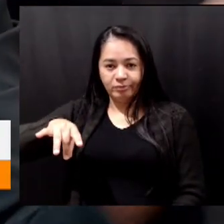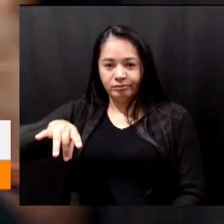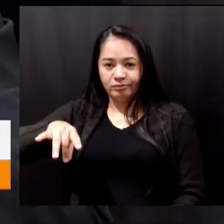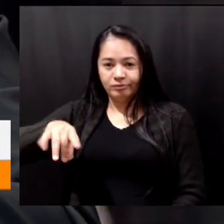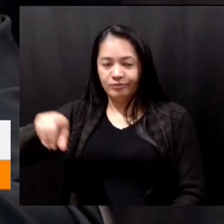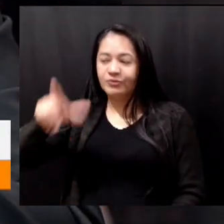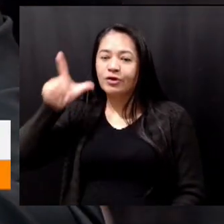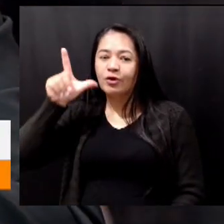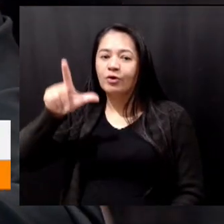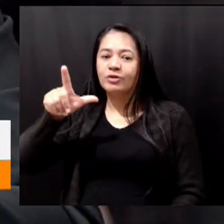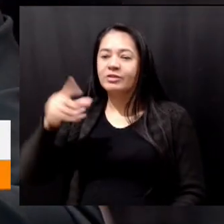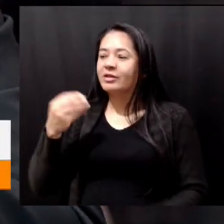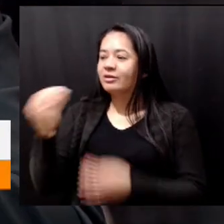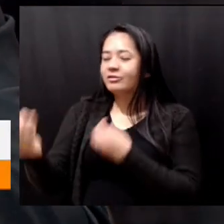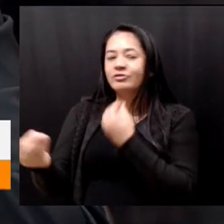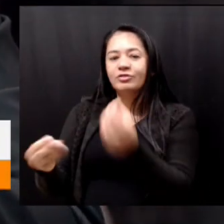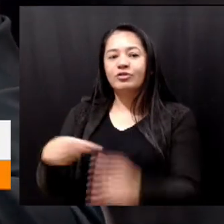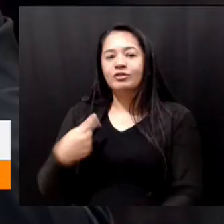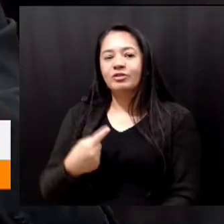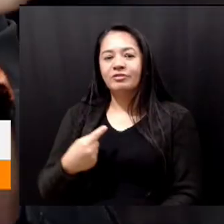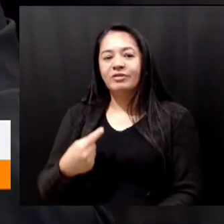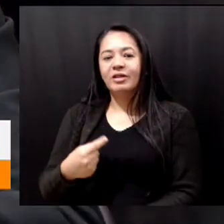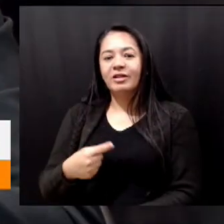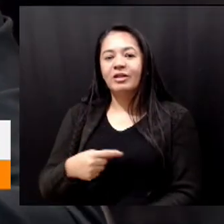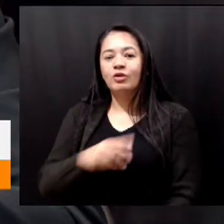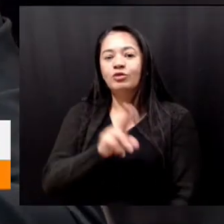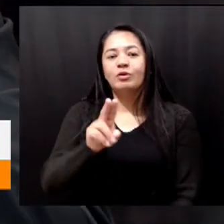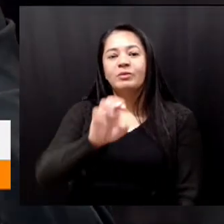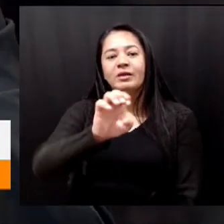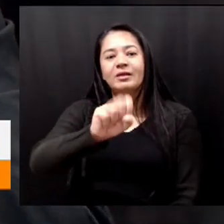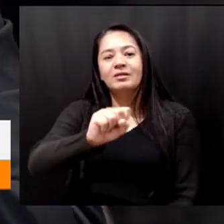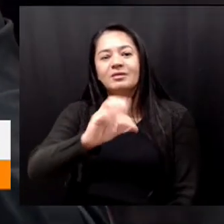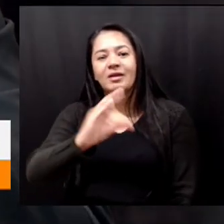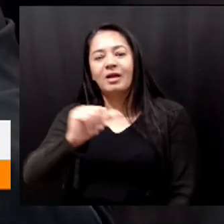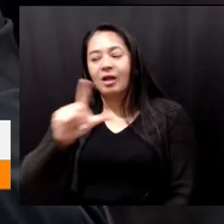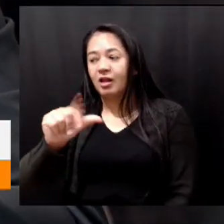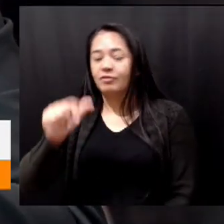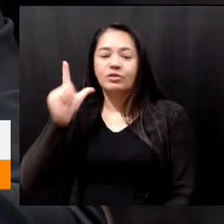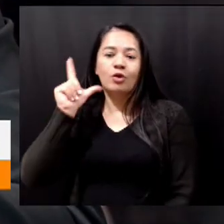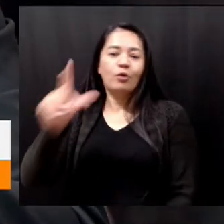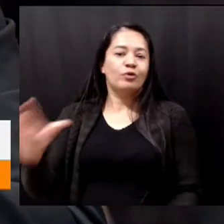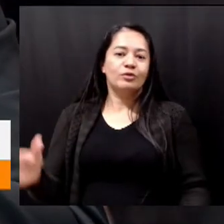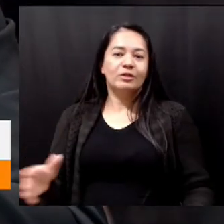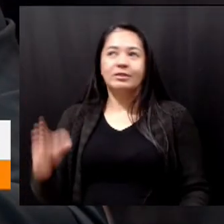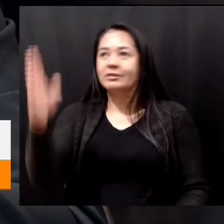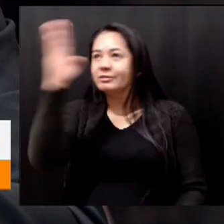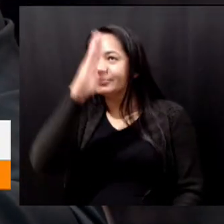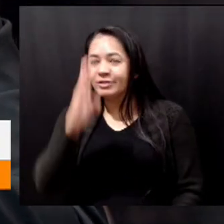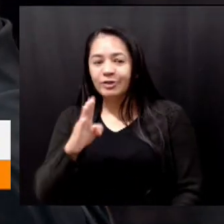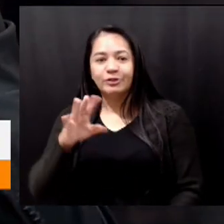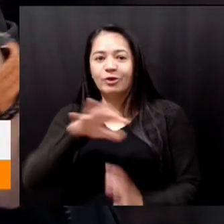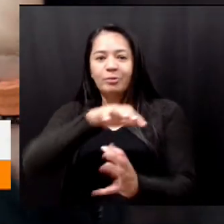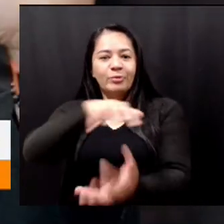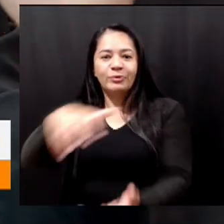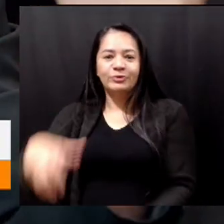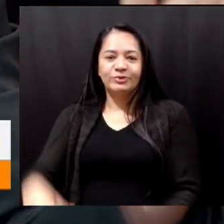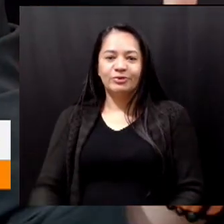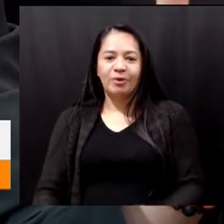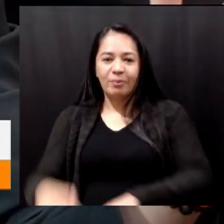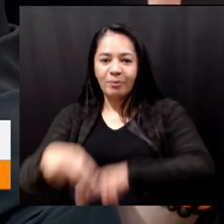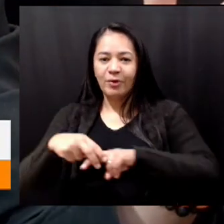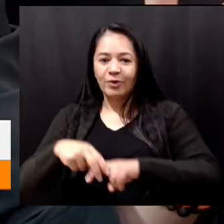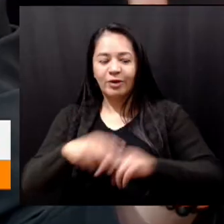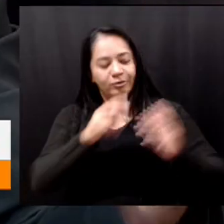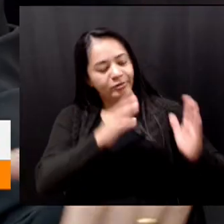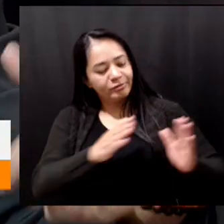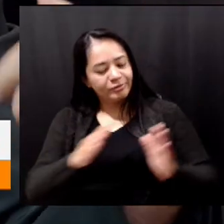que a gente chama de escala, né? E aí você consegue ter uma escala nacional, global, através dessa cadeia. Então, por isso